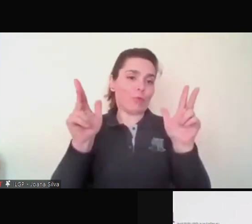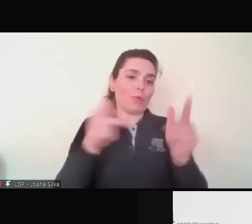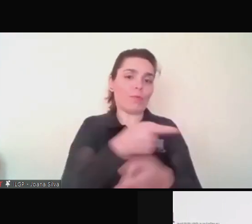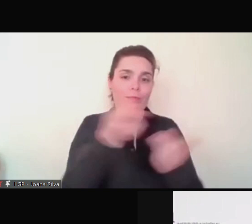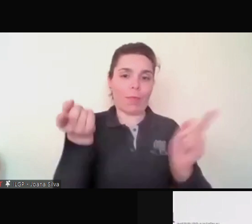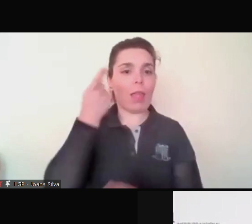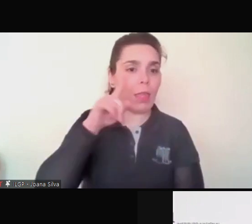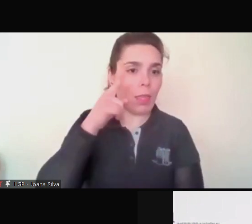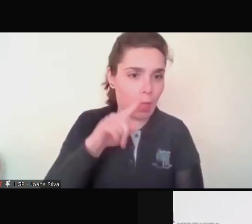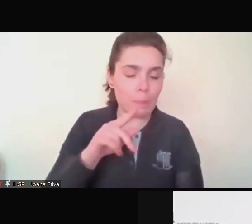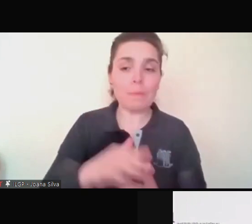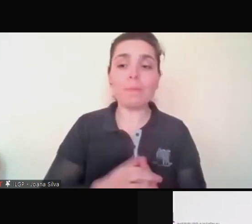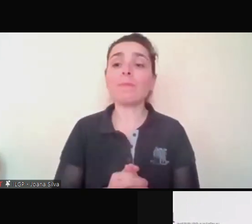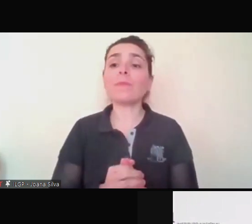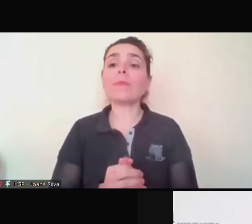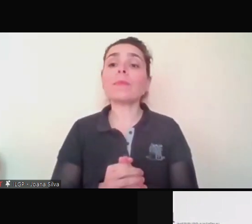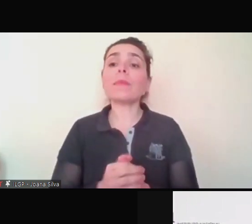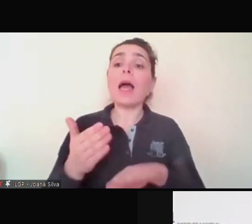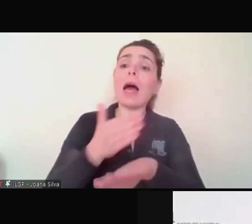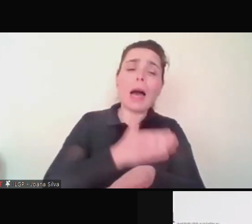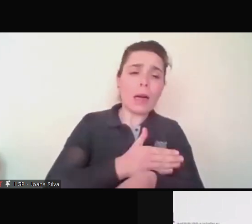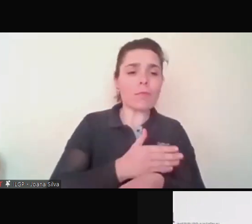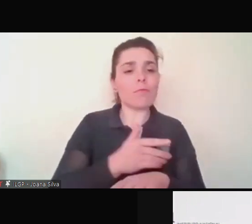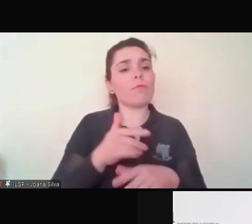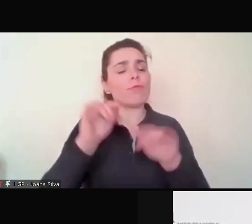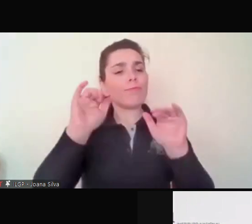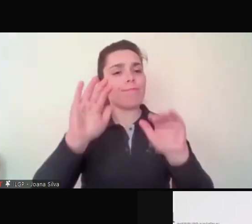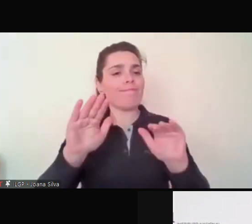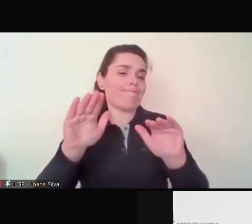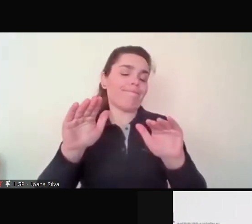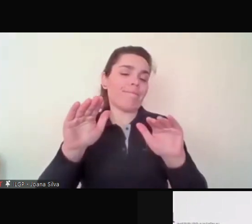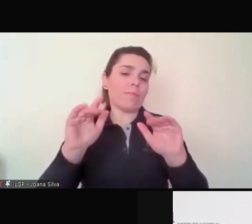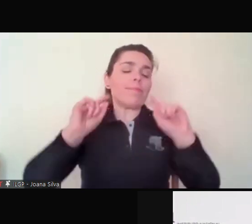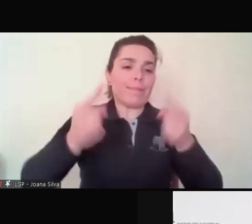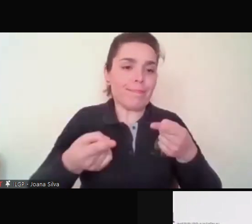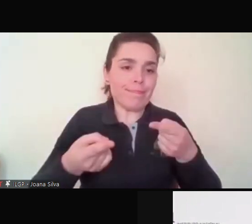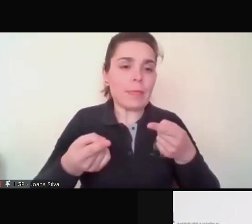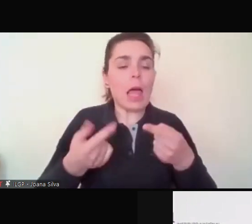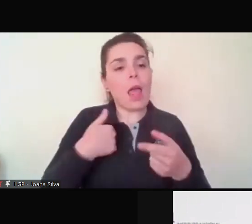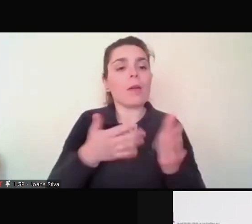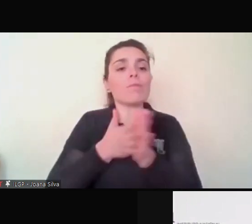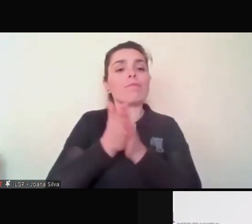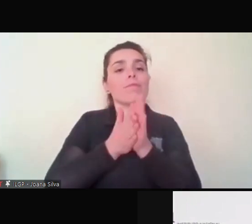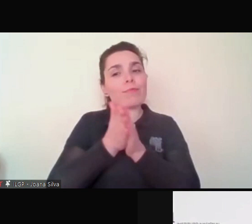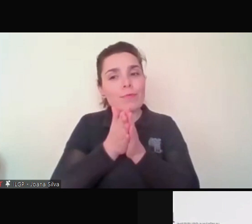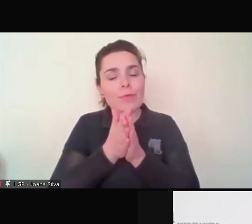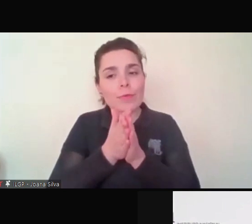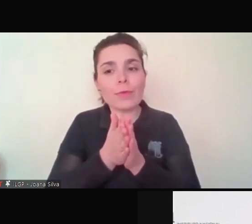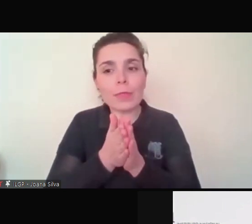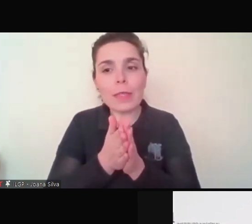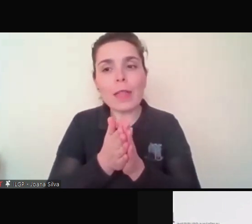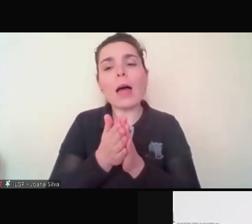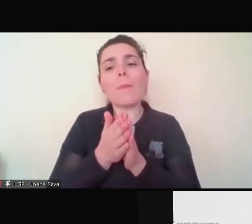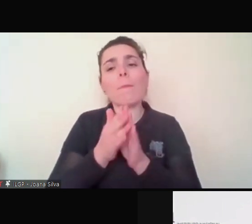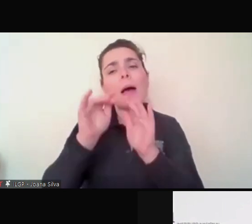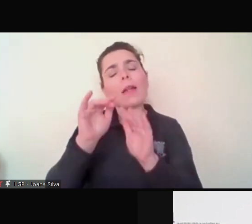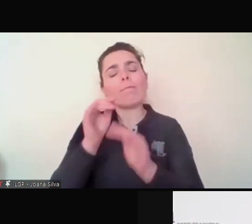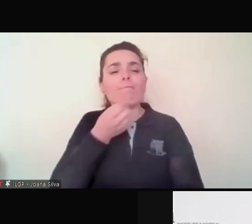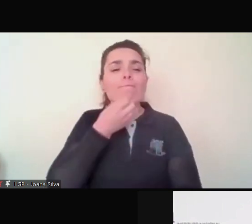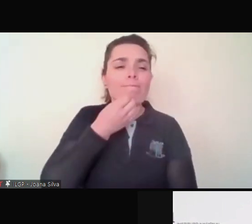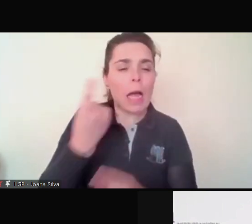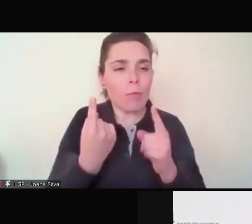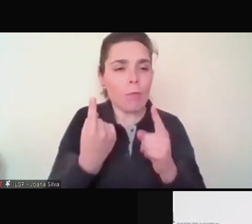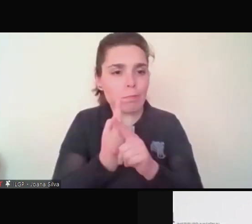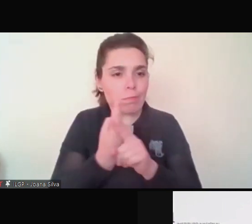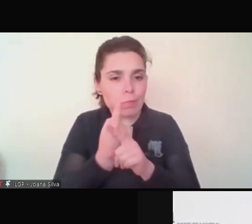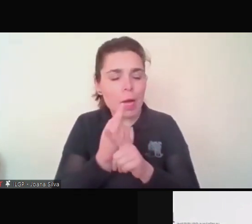Se me permitem, e antes de entrarmos no tema, eu aproveitava a oportunidade para uma nota prévia e também para fazer